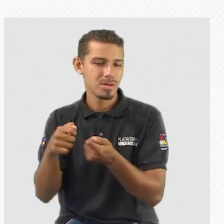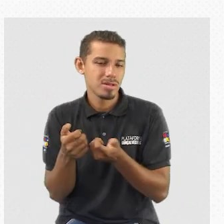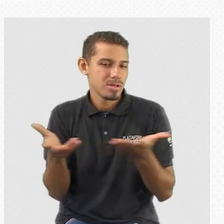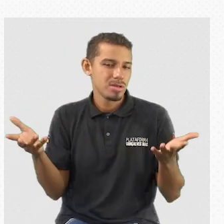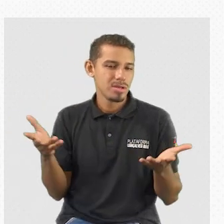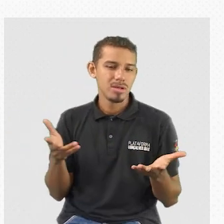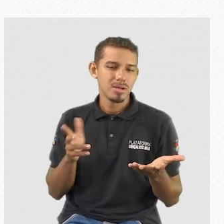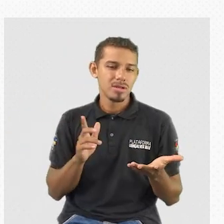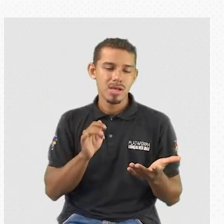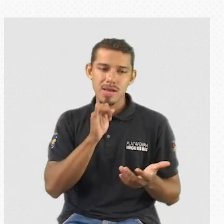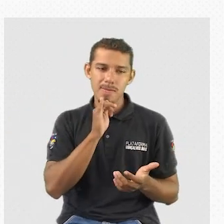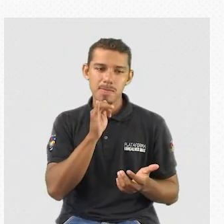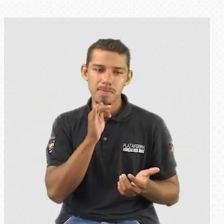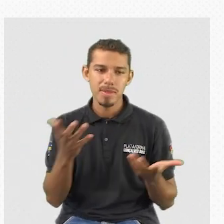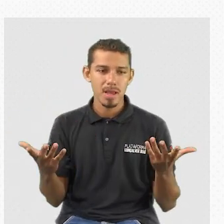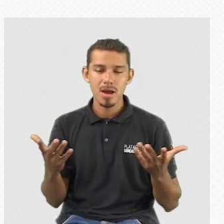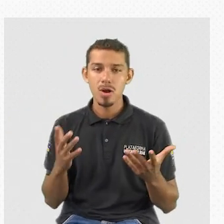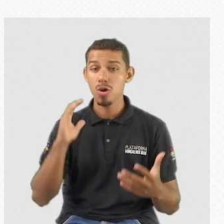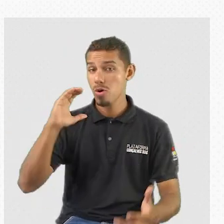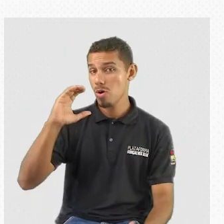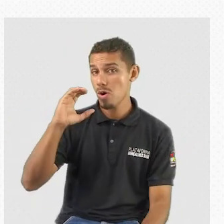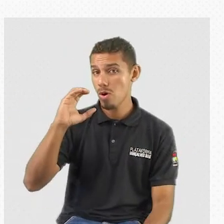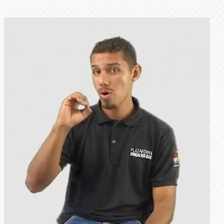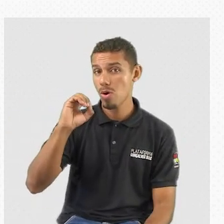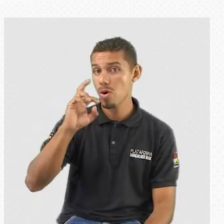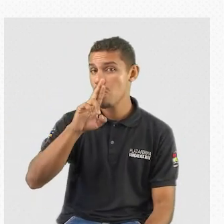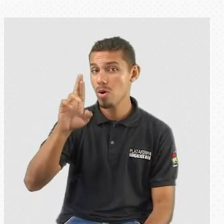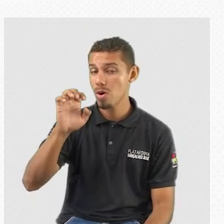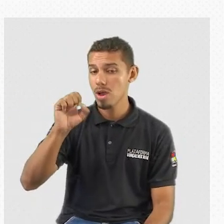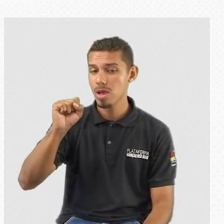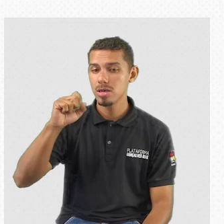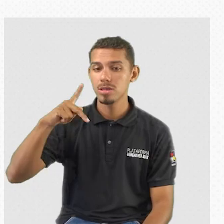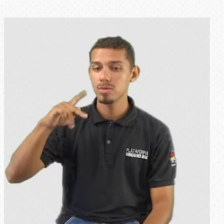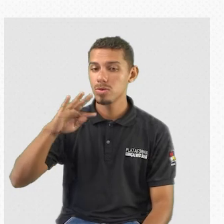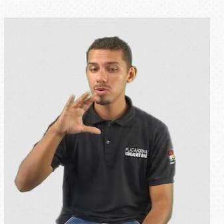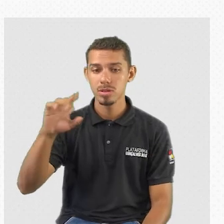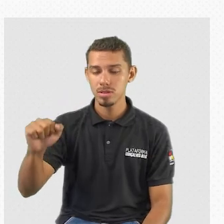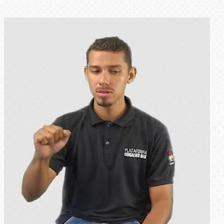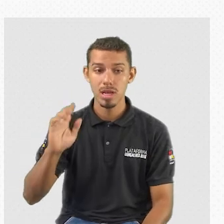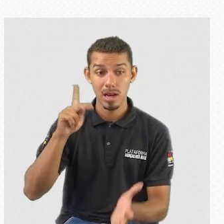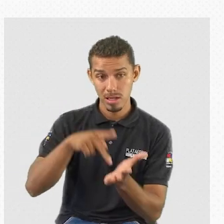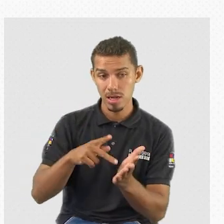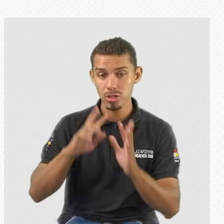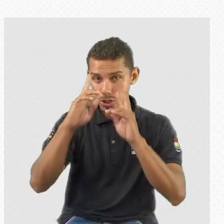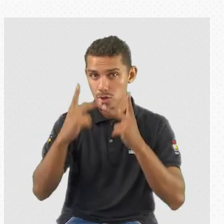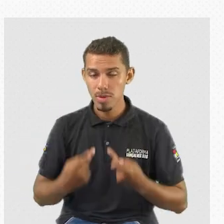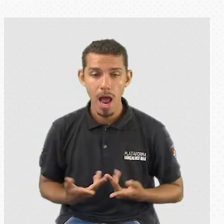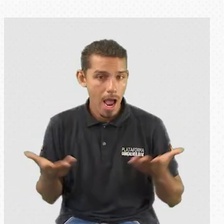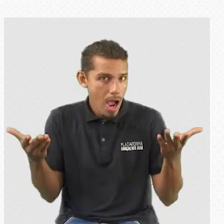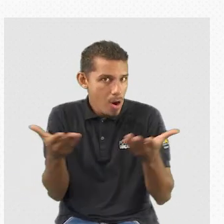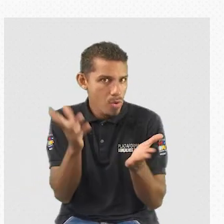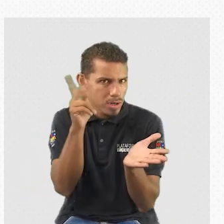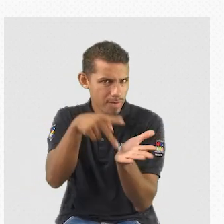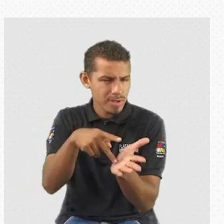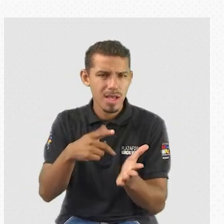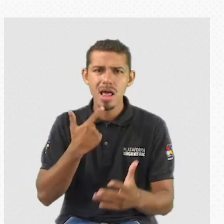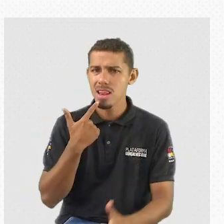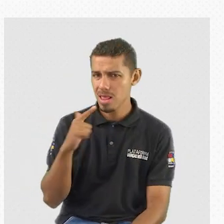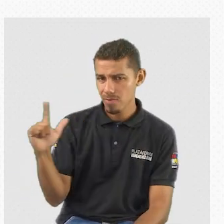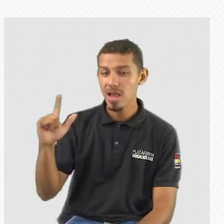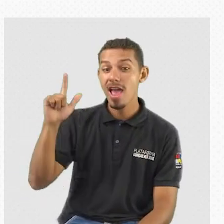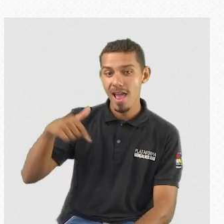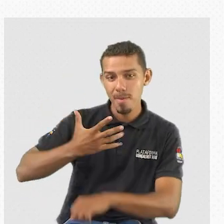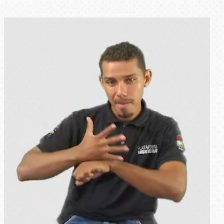aí, fazer a correspondência entre a realidade e o ser humano. Agora, na verdade, a linguagem ela é